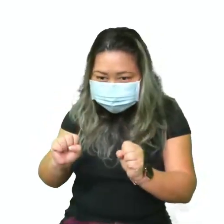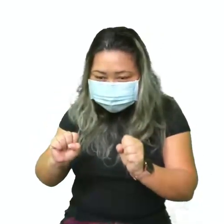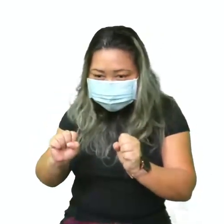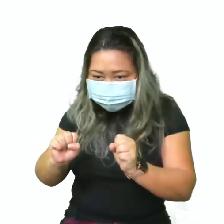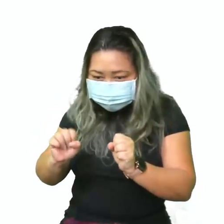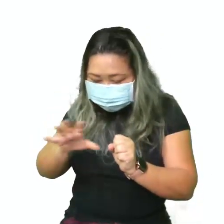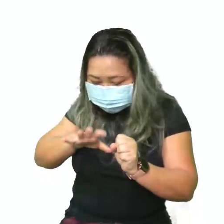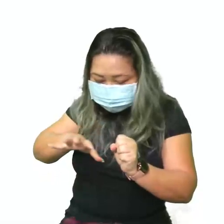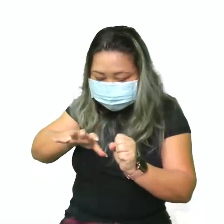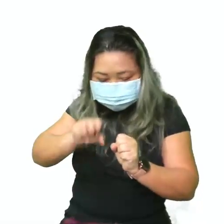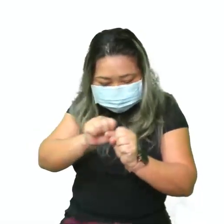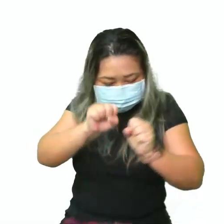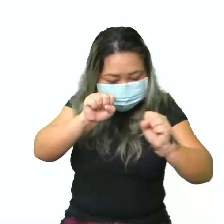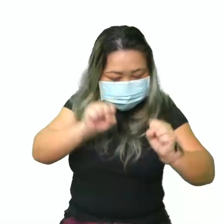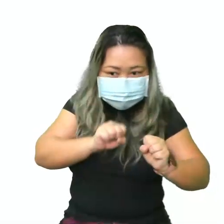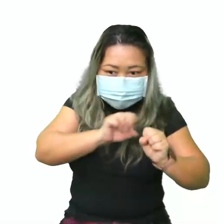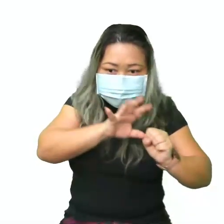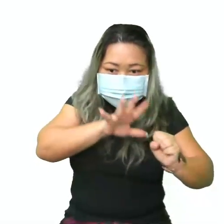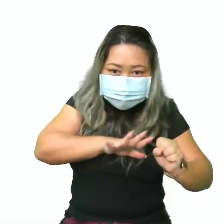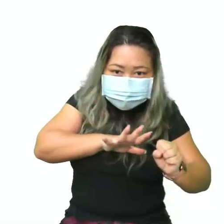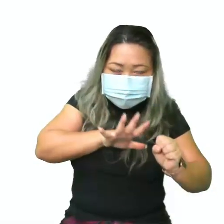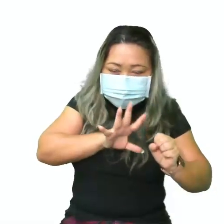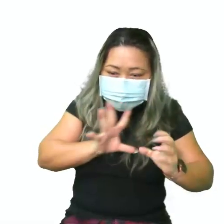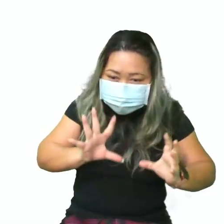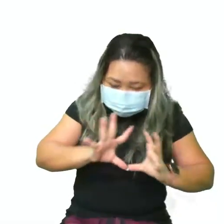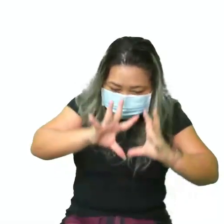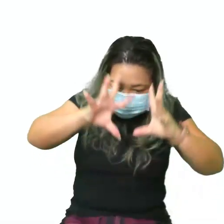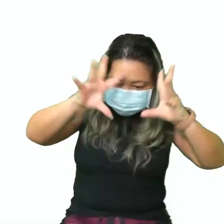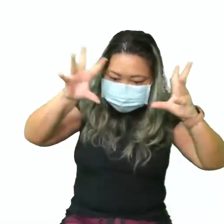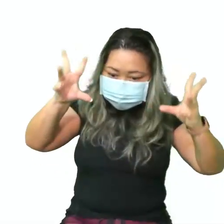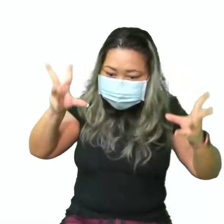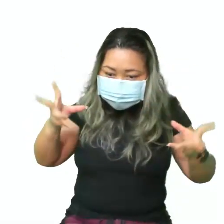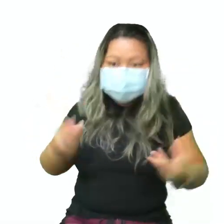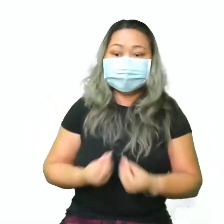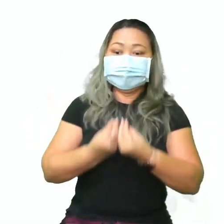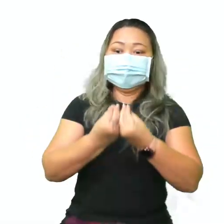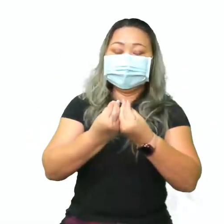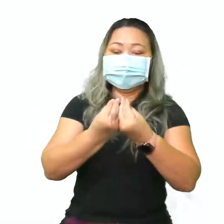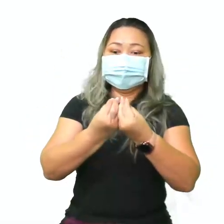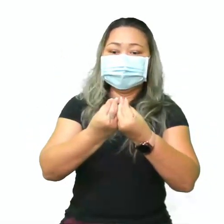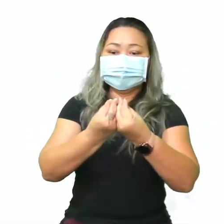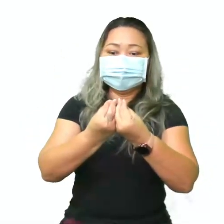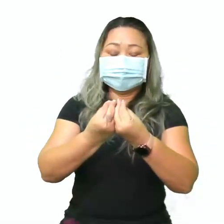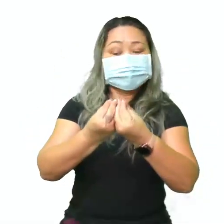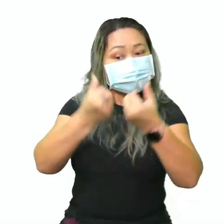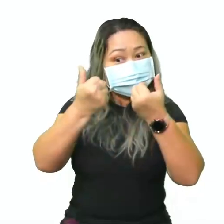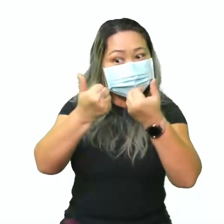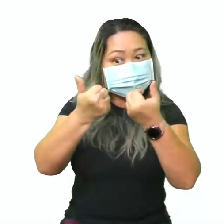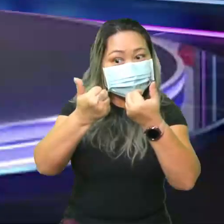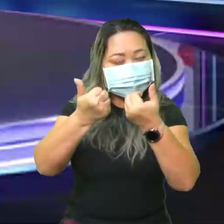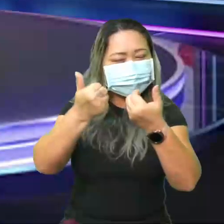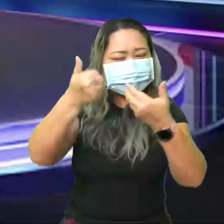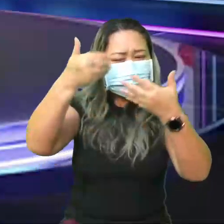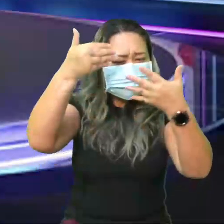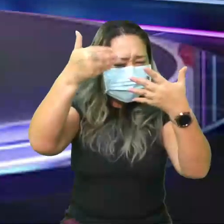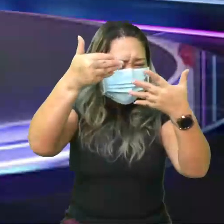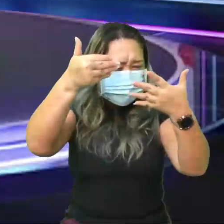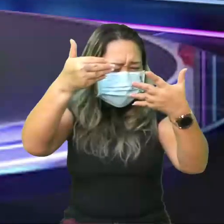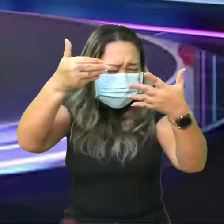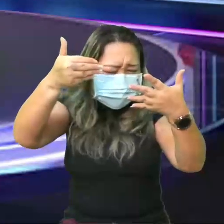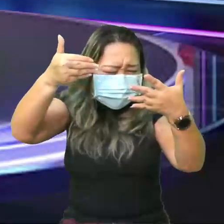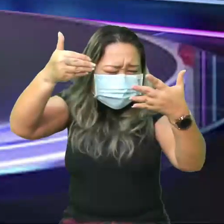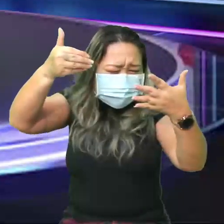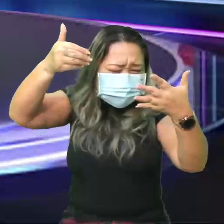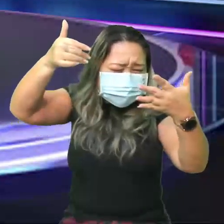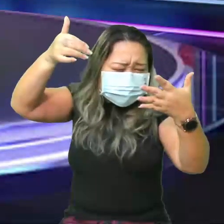órgãos são aquelas estruturas presentes dentro, na parte interna do corpo de um ser vivo, que vão